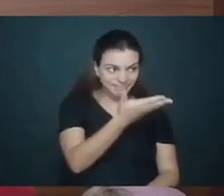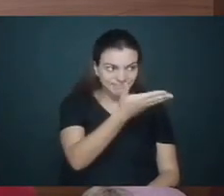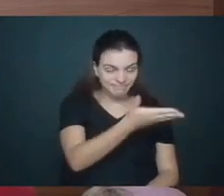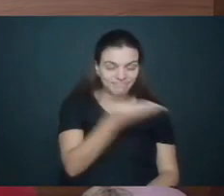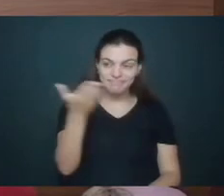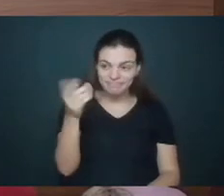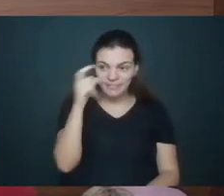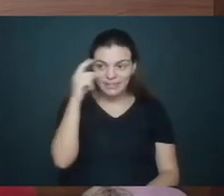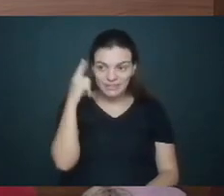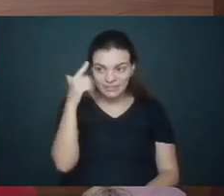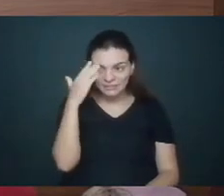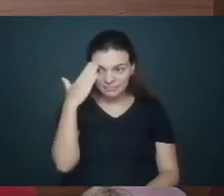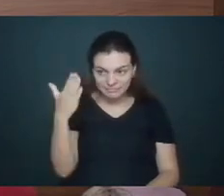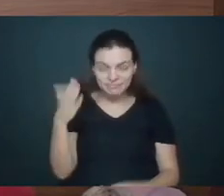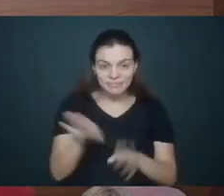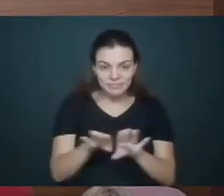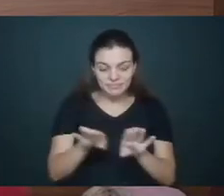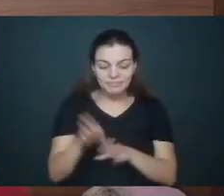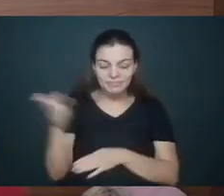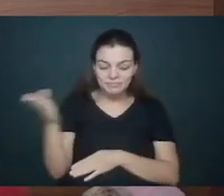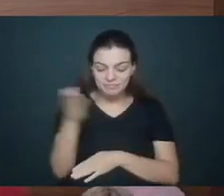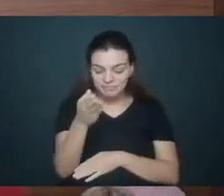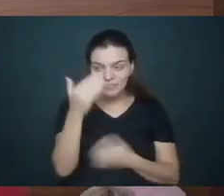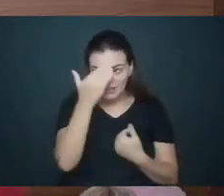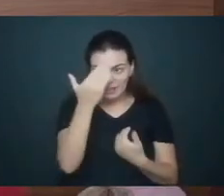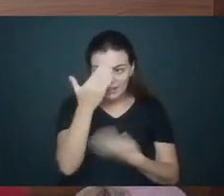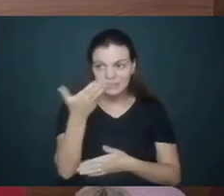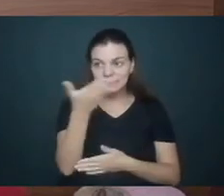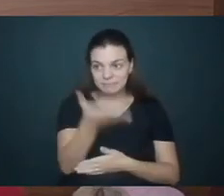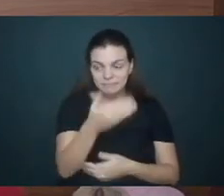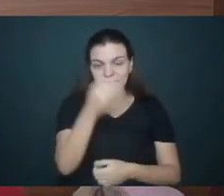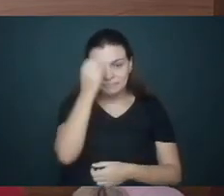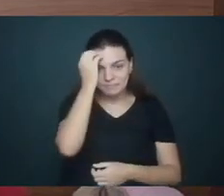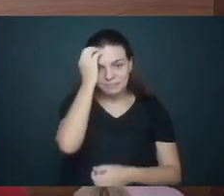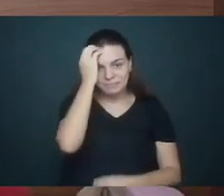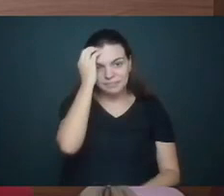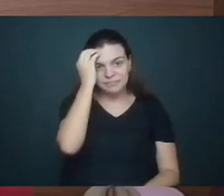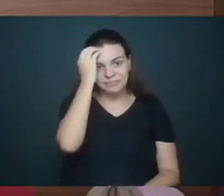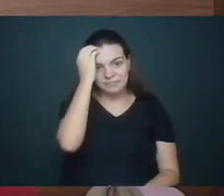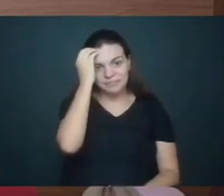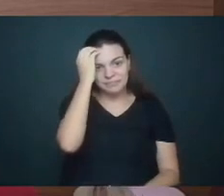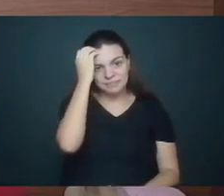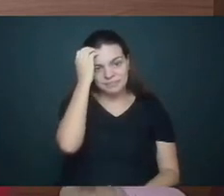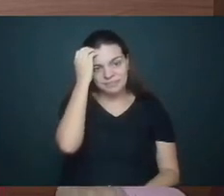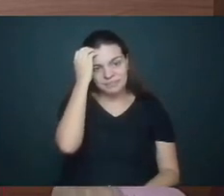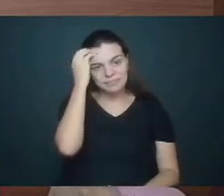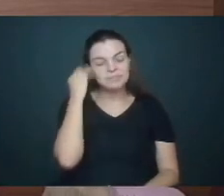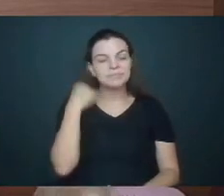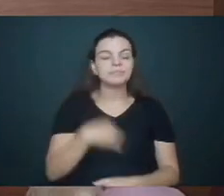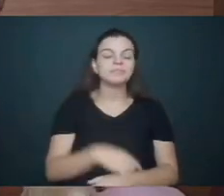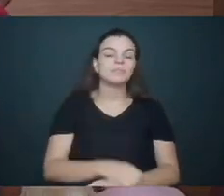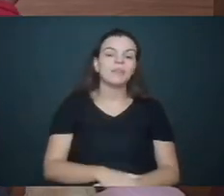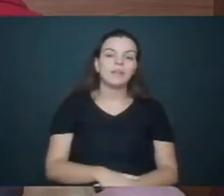Passo a palavra a ele para que possa fazer os seus agradecimentos também em nome do seu mandato e da casa ao professor Flávio